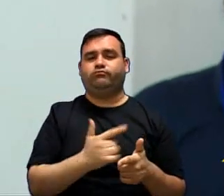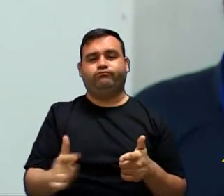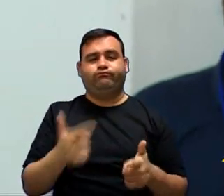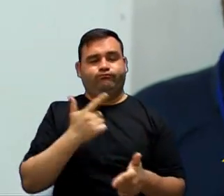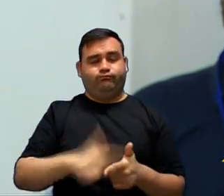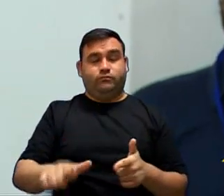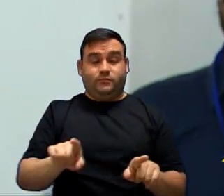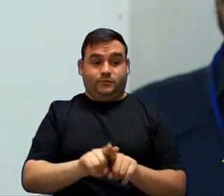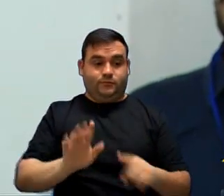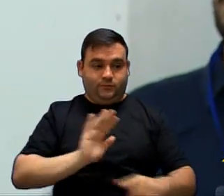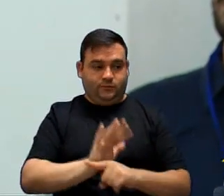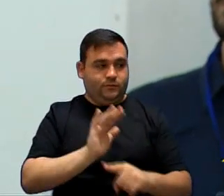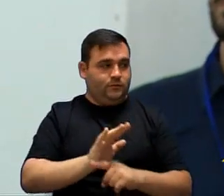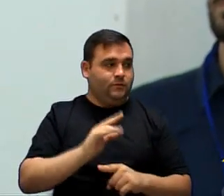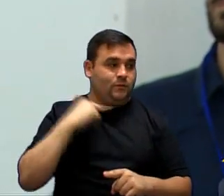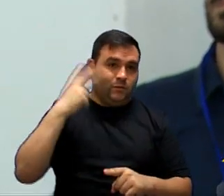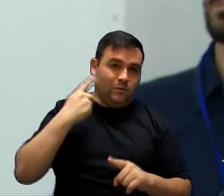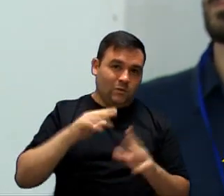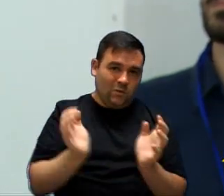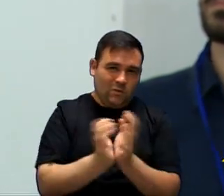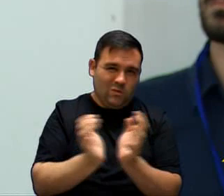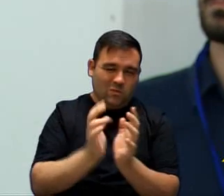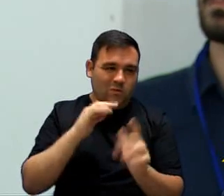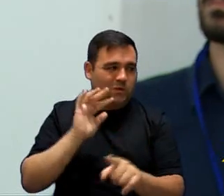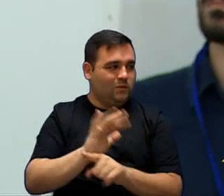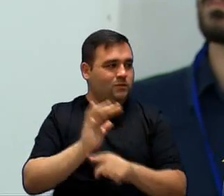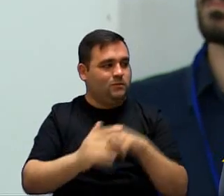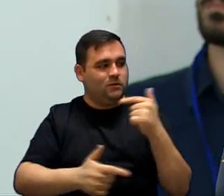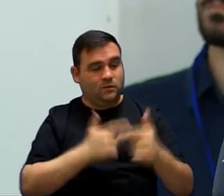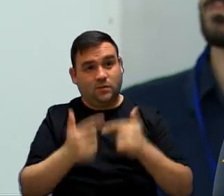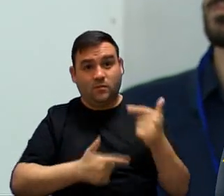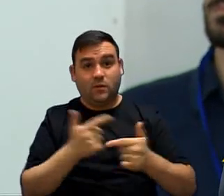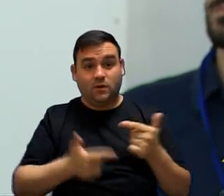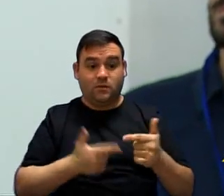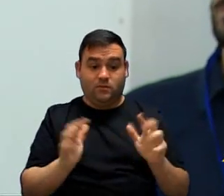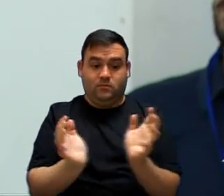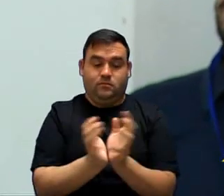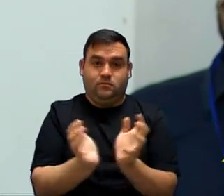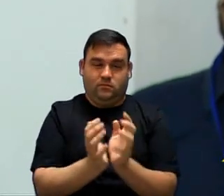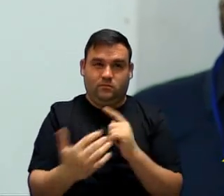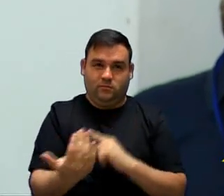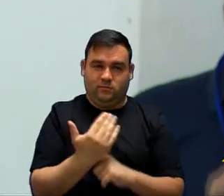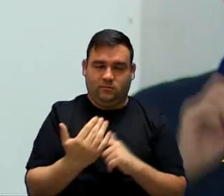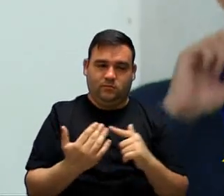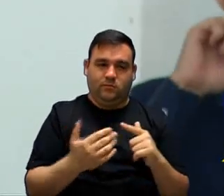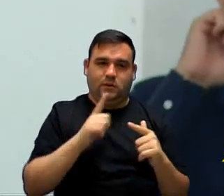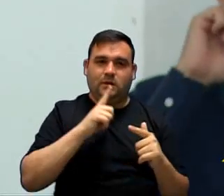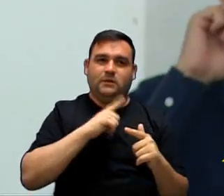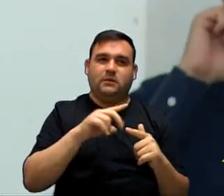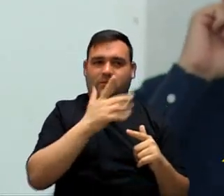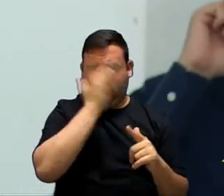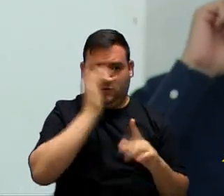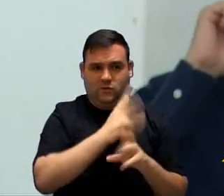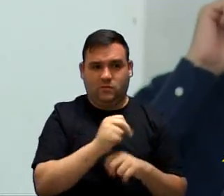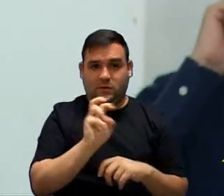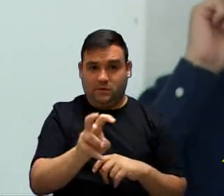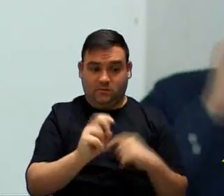isso. Quanto à assessoria parlamentar, os vereadores... A minha assessoria, todo mundo sabe, a gente tem 5 assessores,